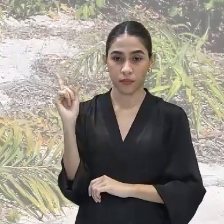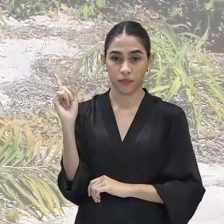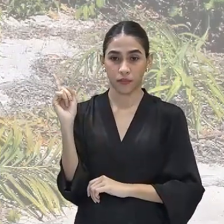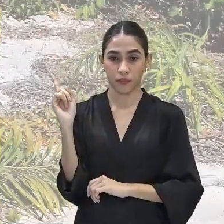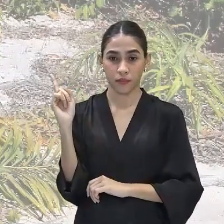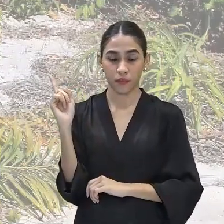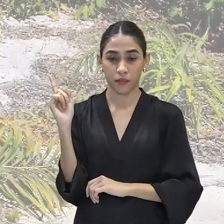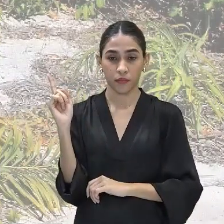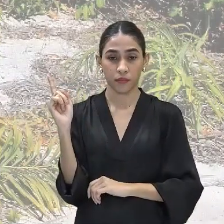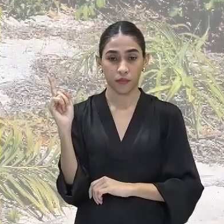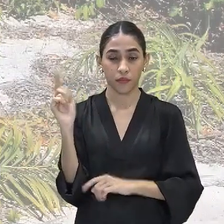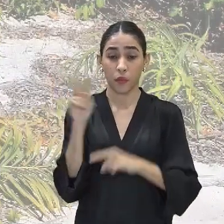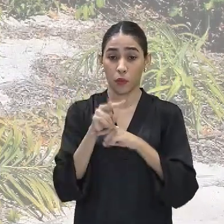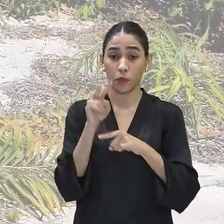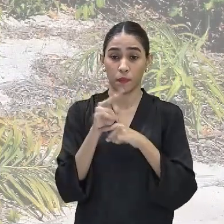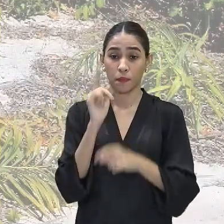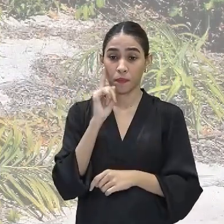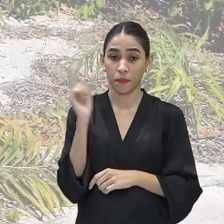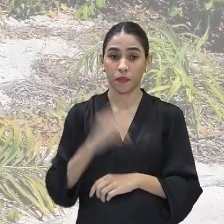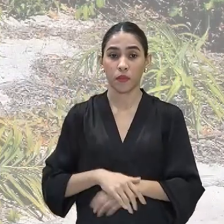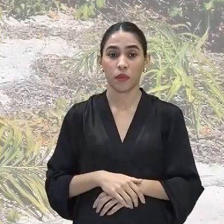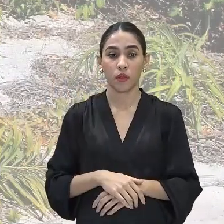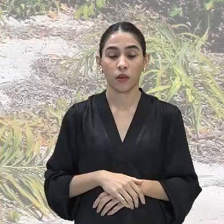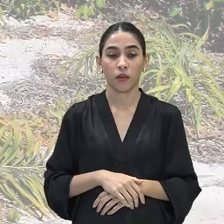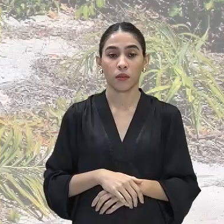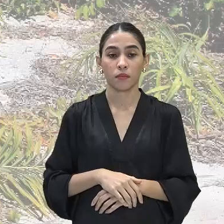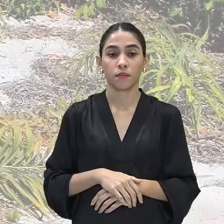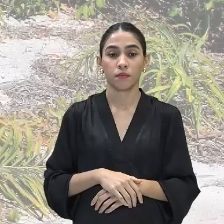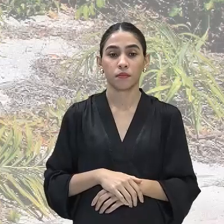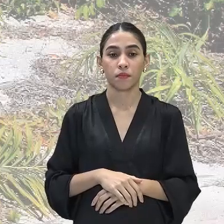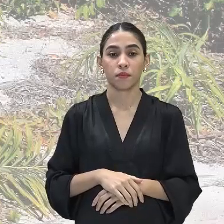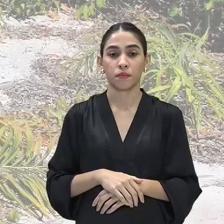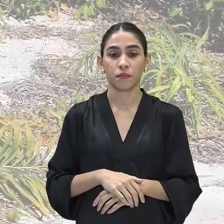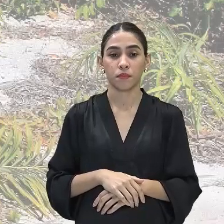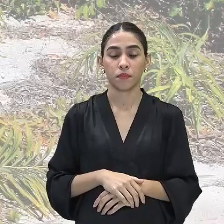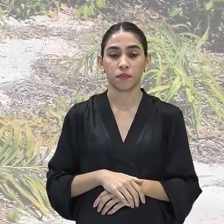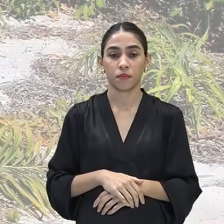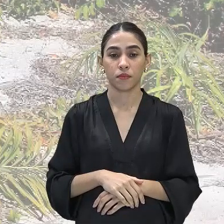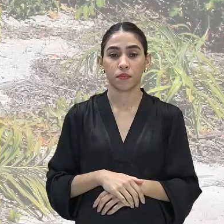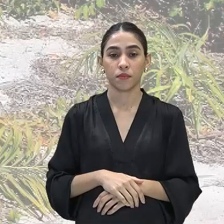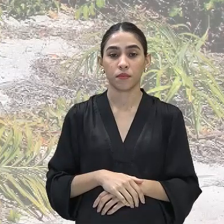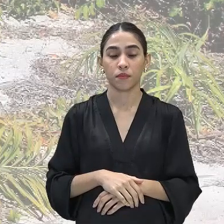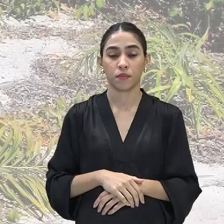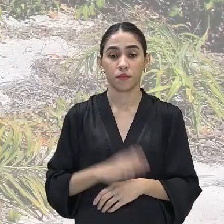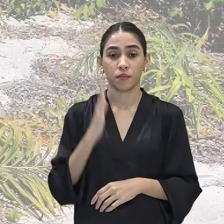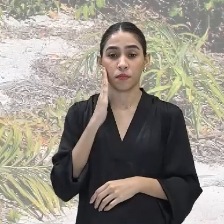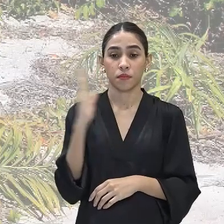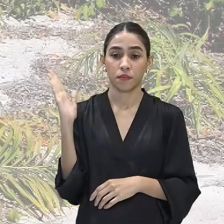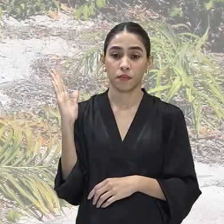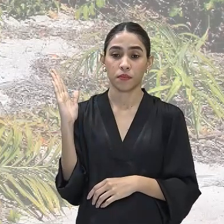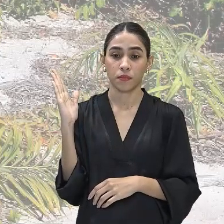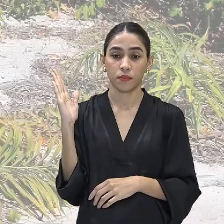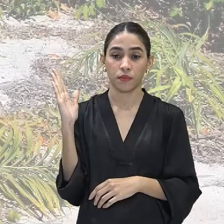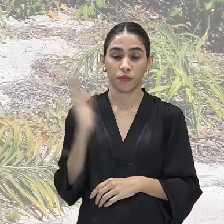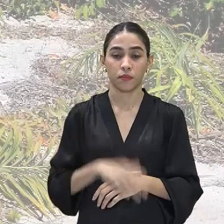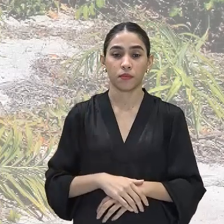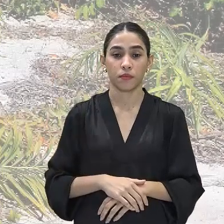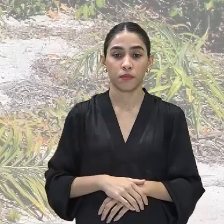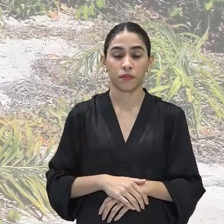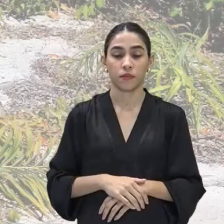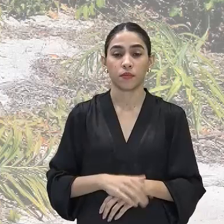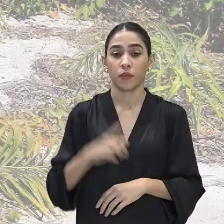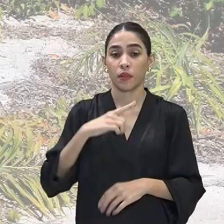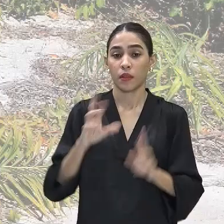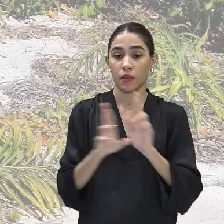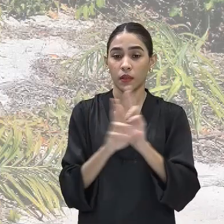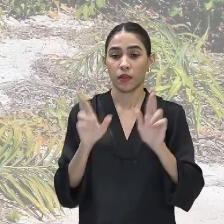área de conservação, né, que é o Parque Nacional da Restinga de Jurubatiba, né, onde ela está relacionada